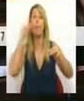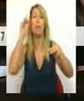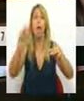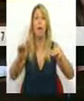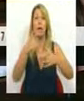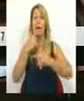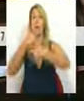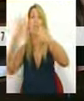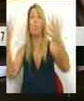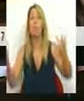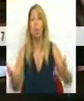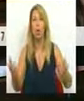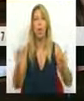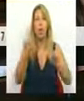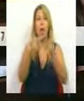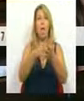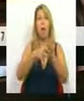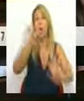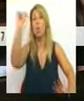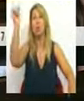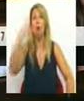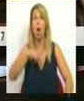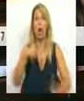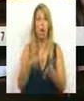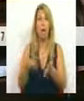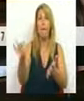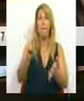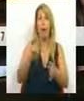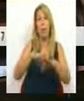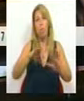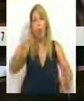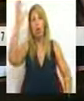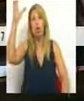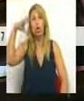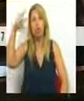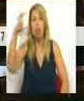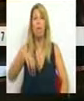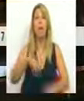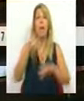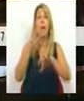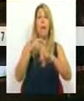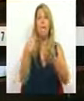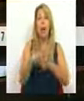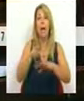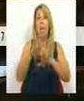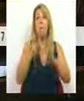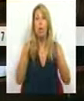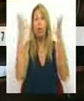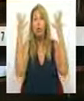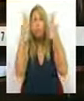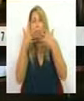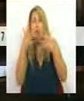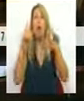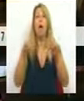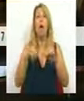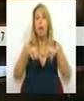seja taxar o sol, que não seja taxar a chuva, taxar o lusco-fusco, taxar este mundo e o outro, enfim.